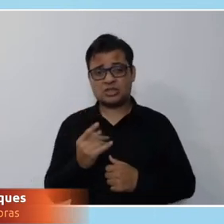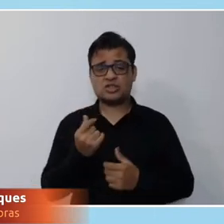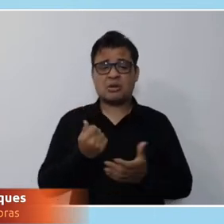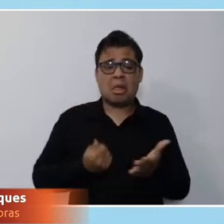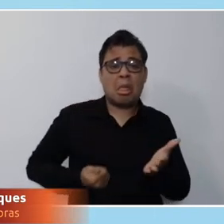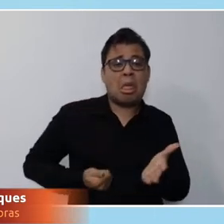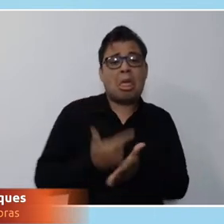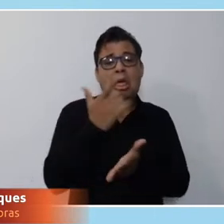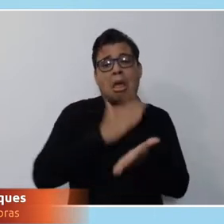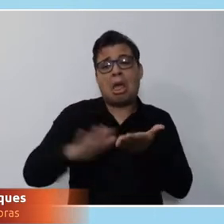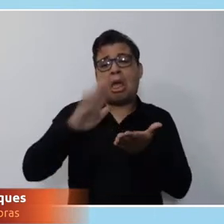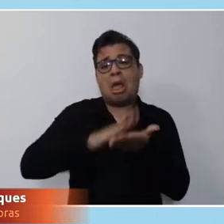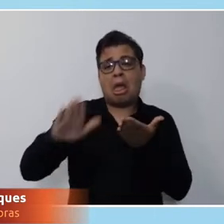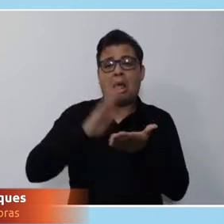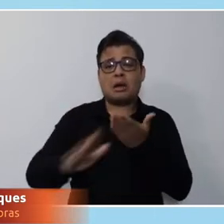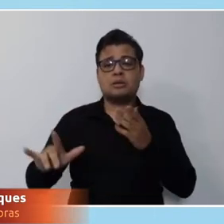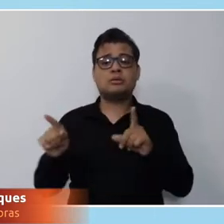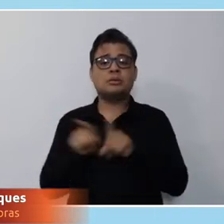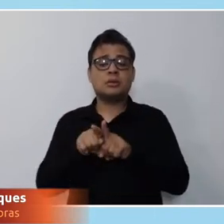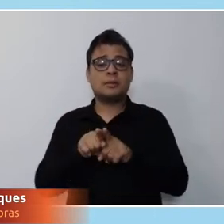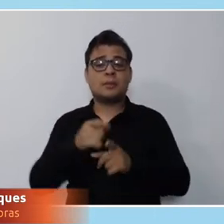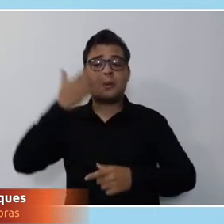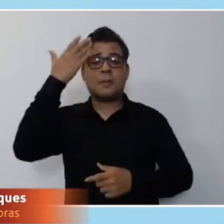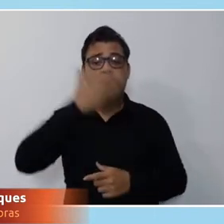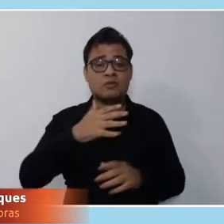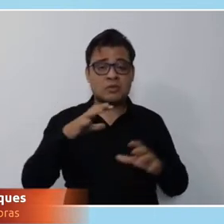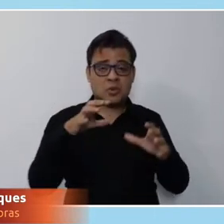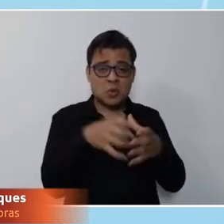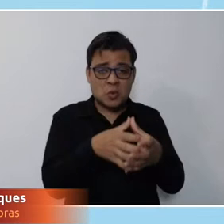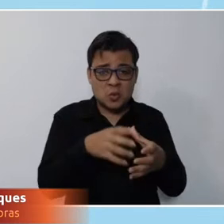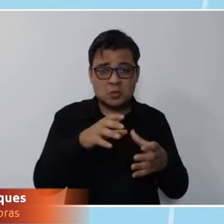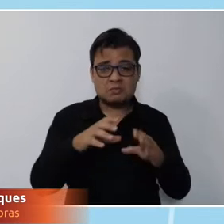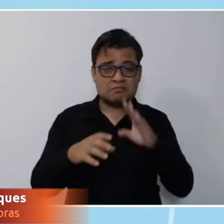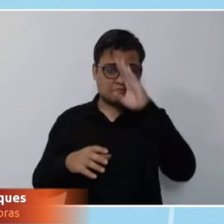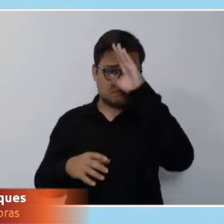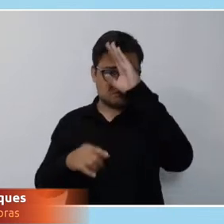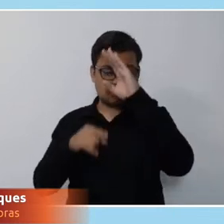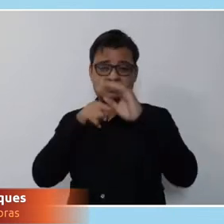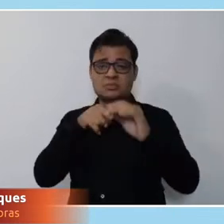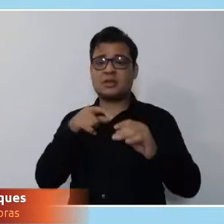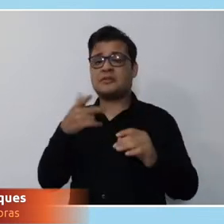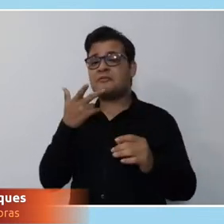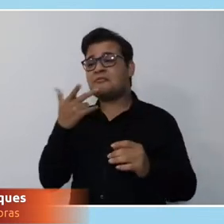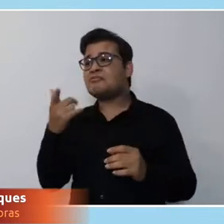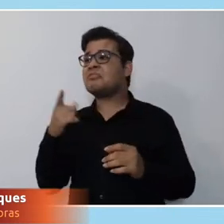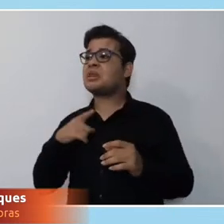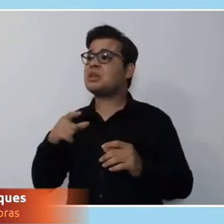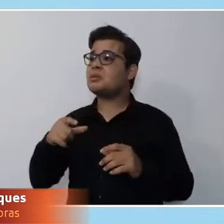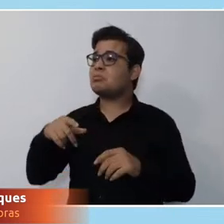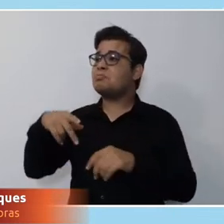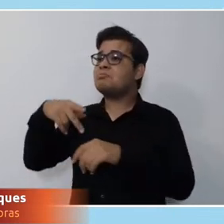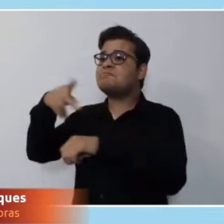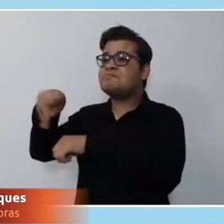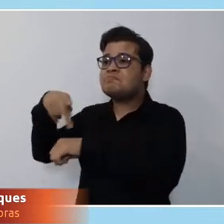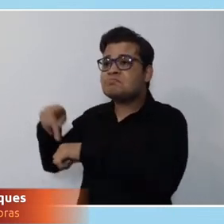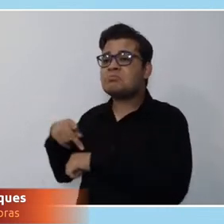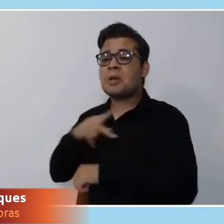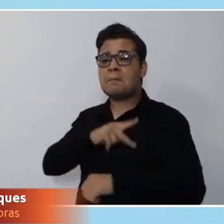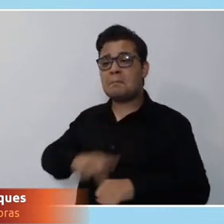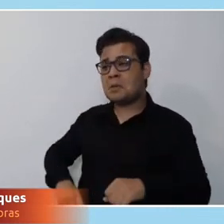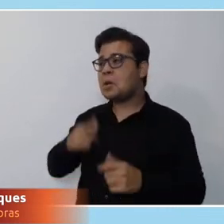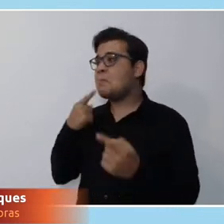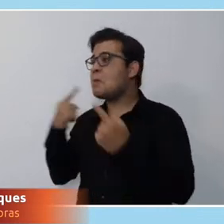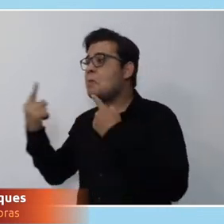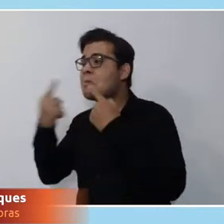também mostrando para esse grupo bolsonarista raiz que ele tem alguma interlocução com os líderes mundiais. Mas isso,